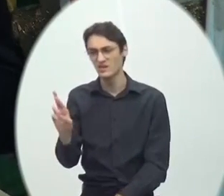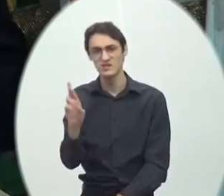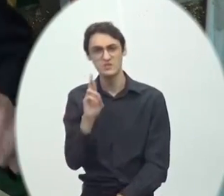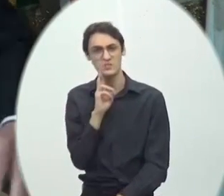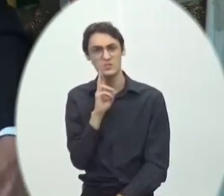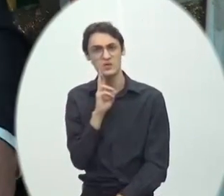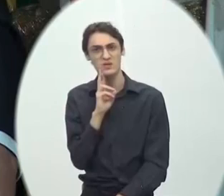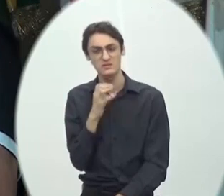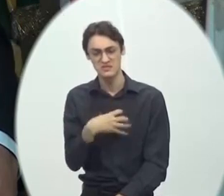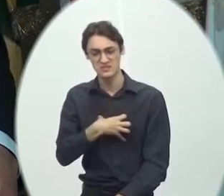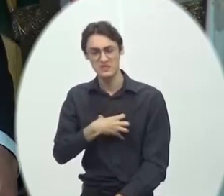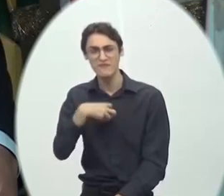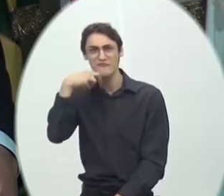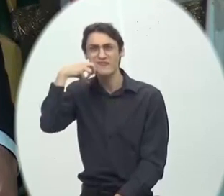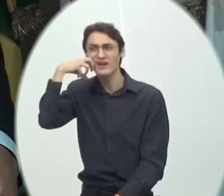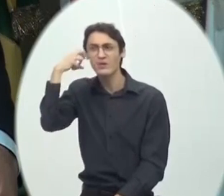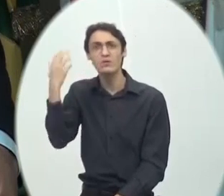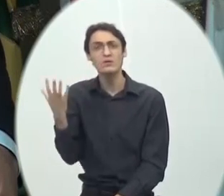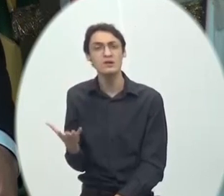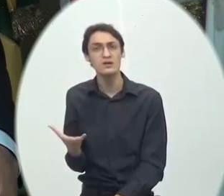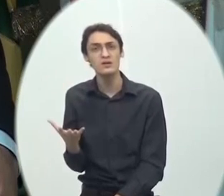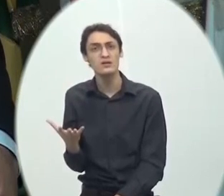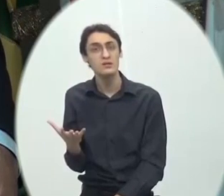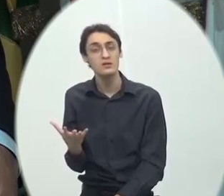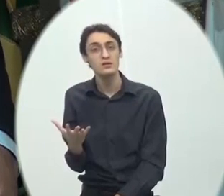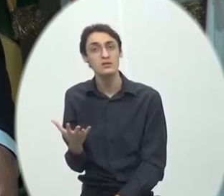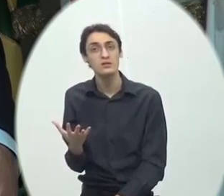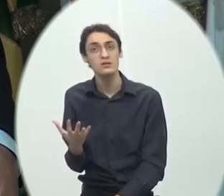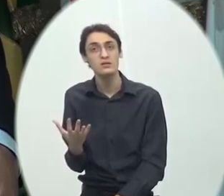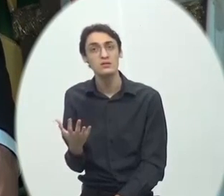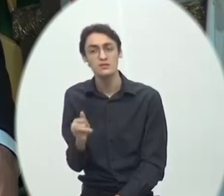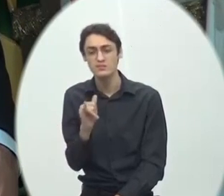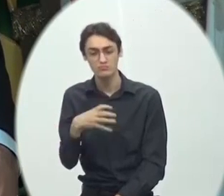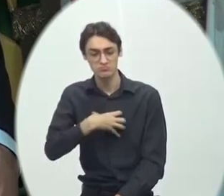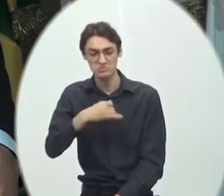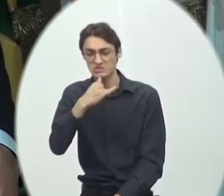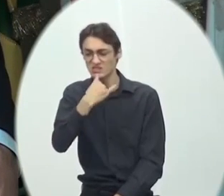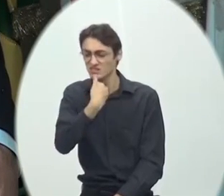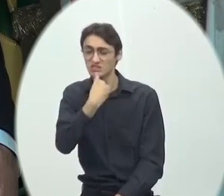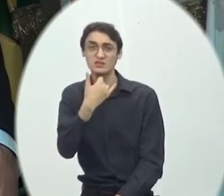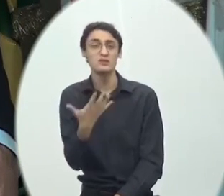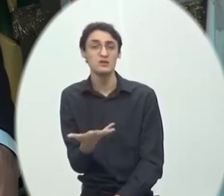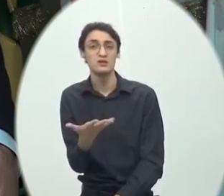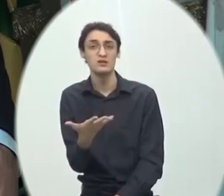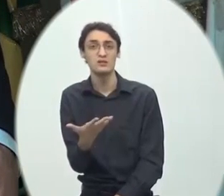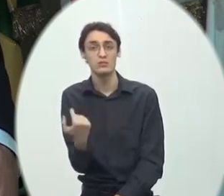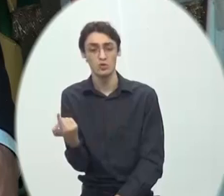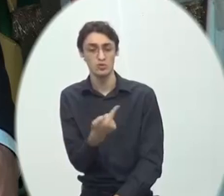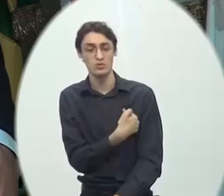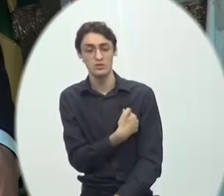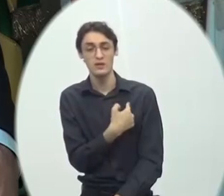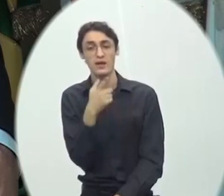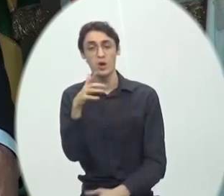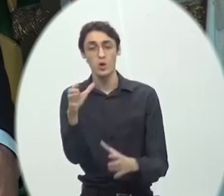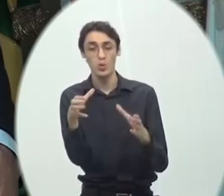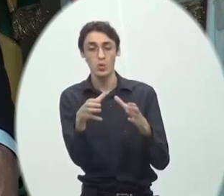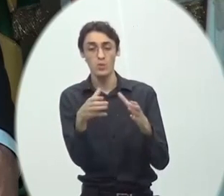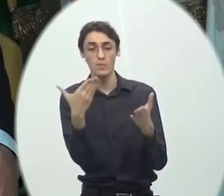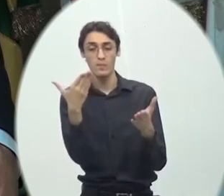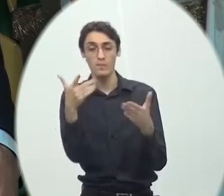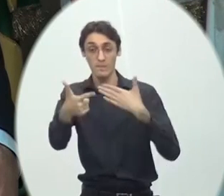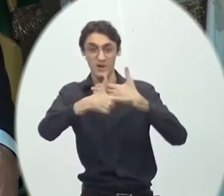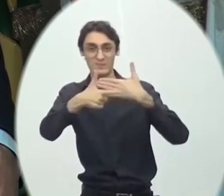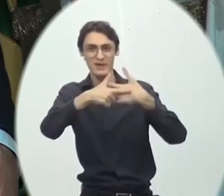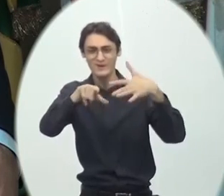nos envergonham, senhores vereadores. Isso nos entristece. Nós somos fiscalizador